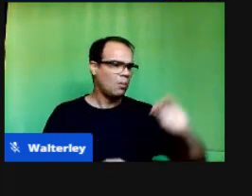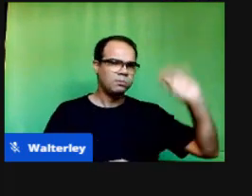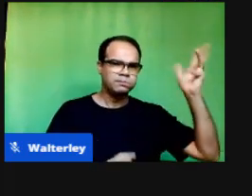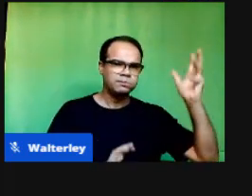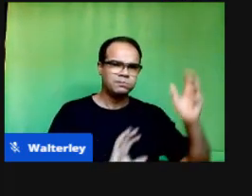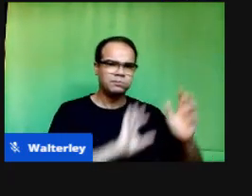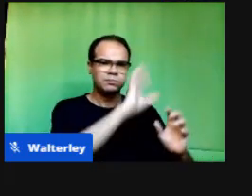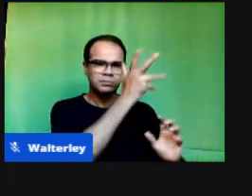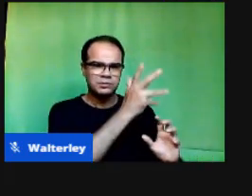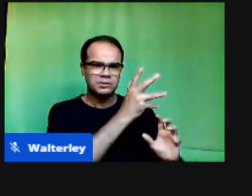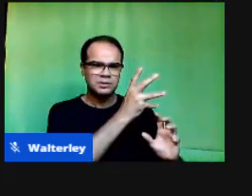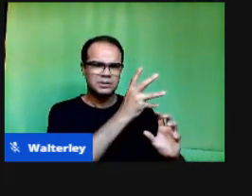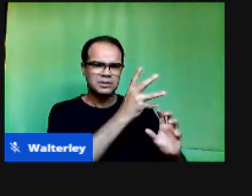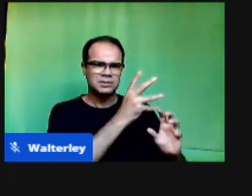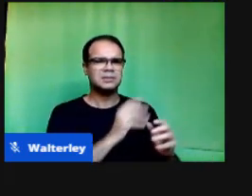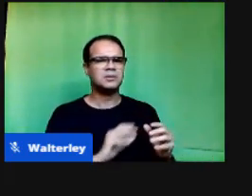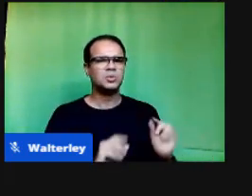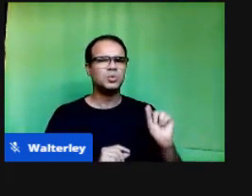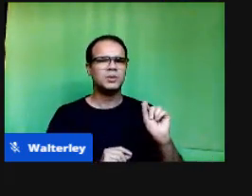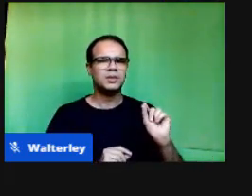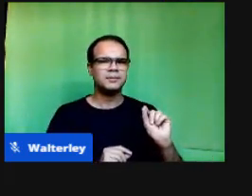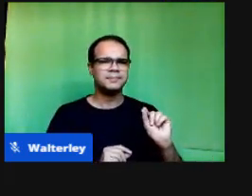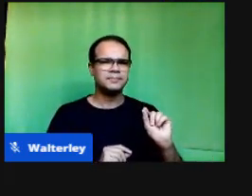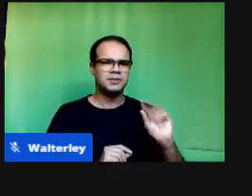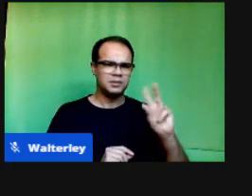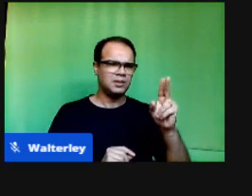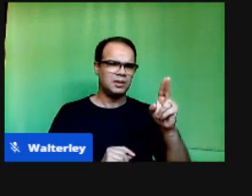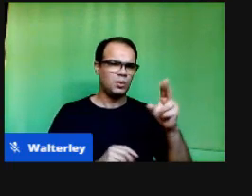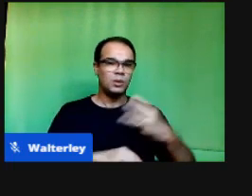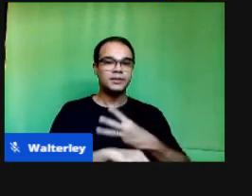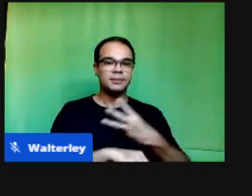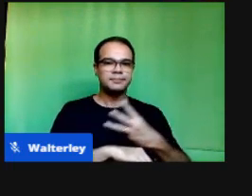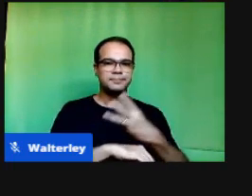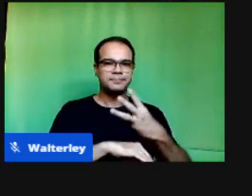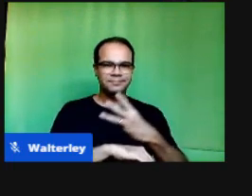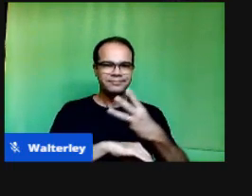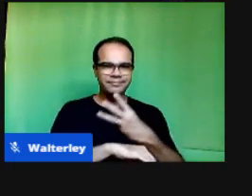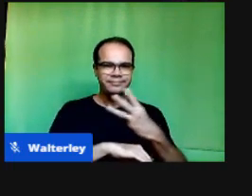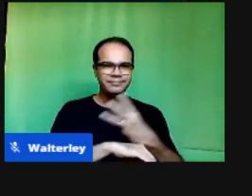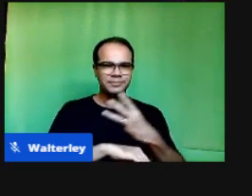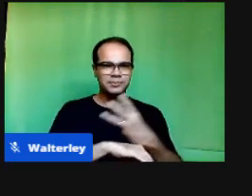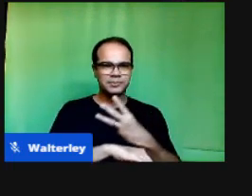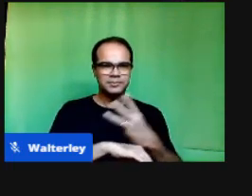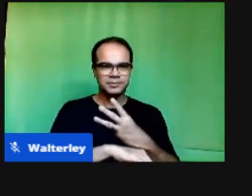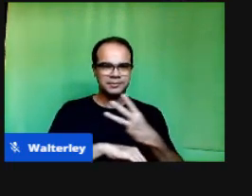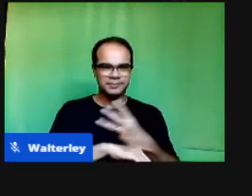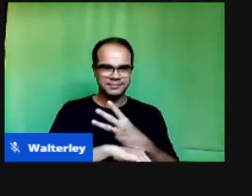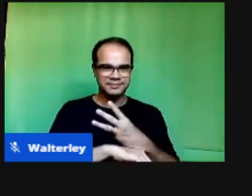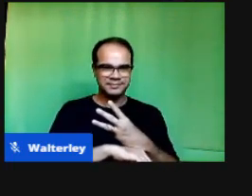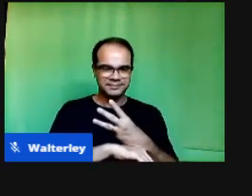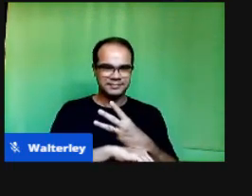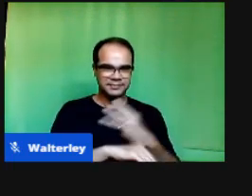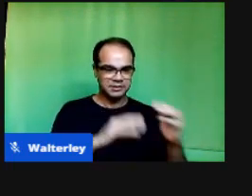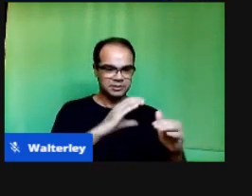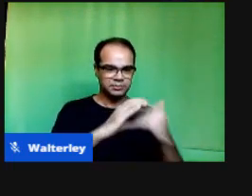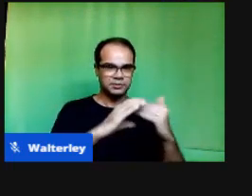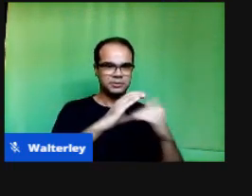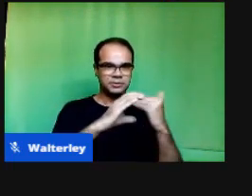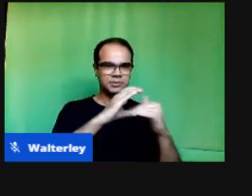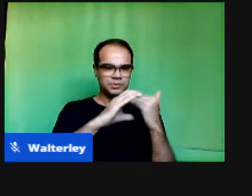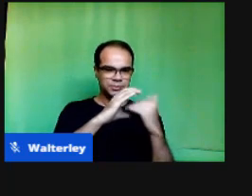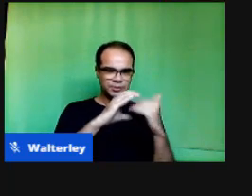com o WhatsApp hoje em dia, né? Aí eu falo que, né, na coordenação, né, eu vou dormir com 2 problemas, acordo com